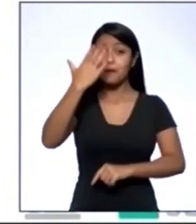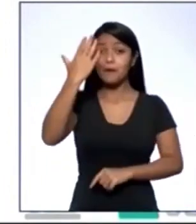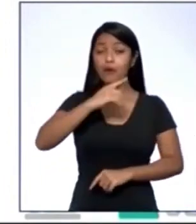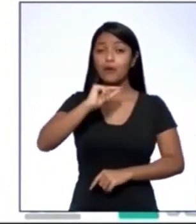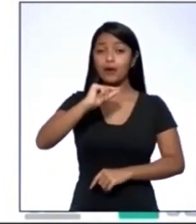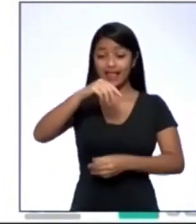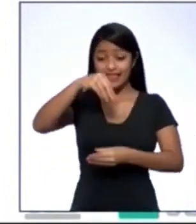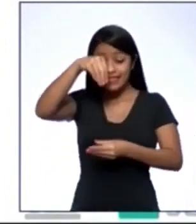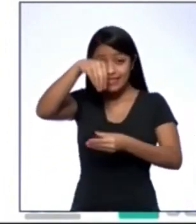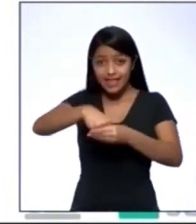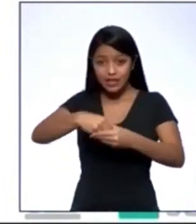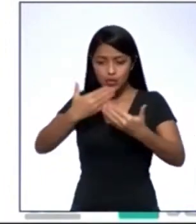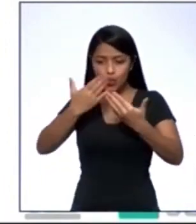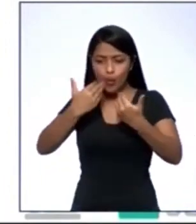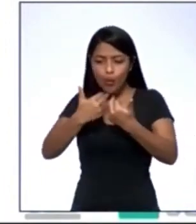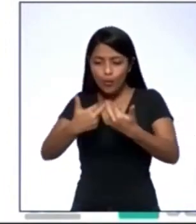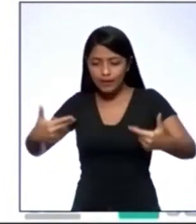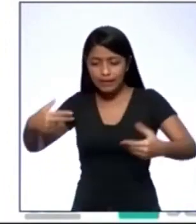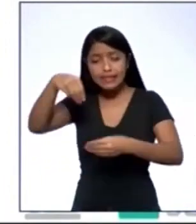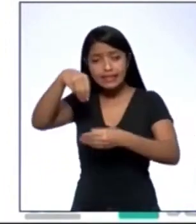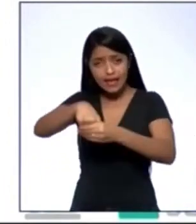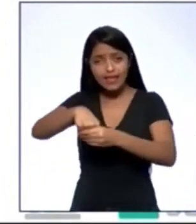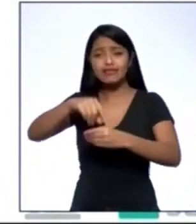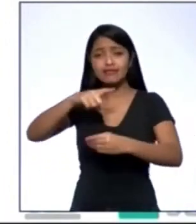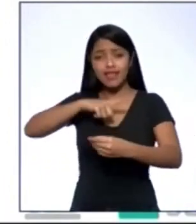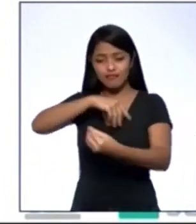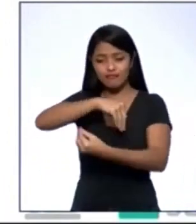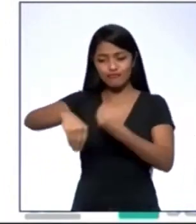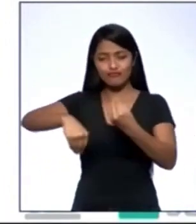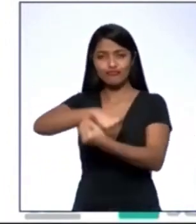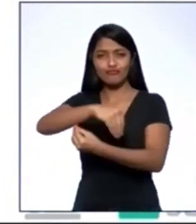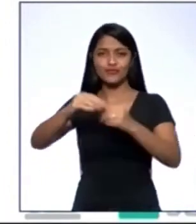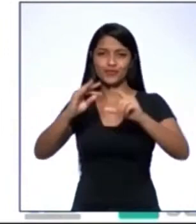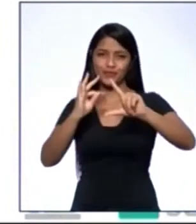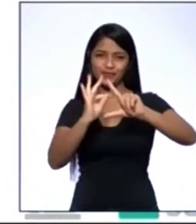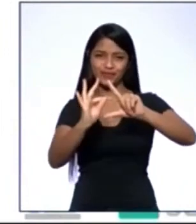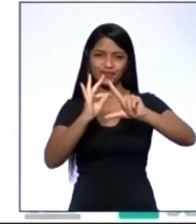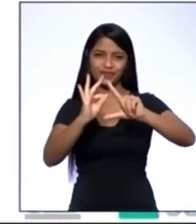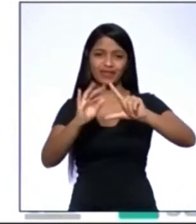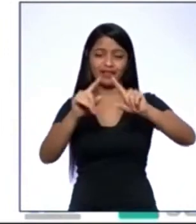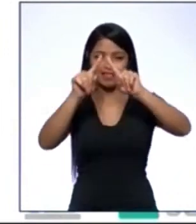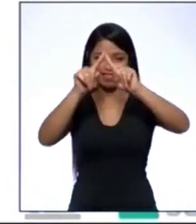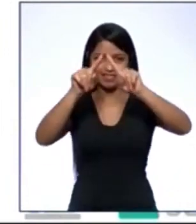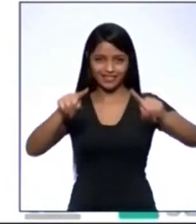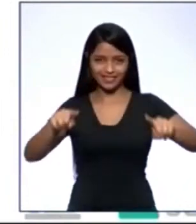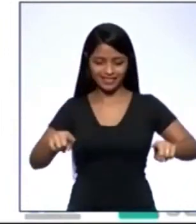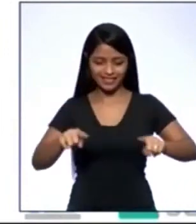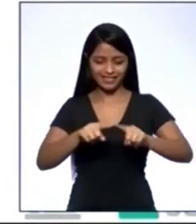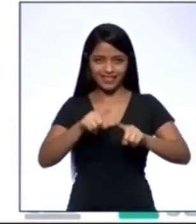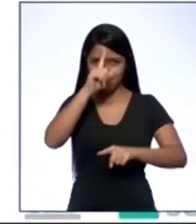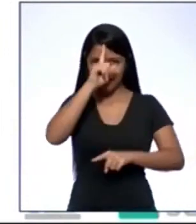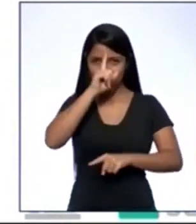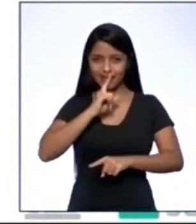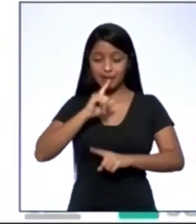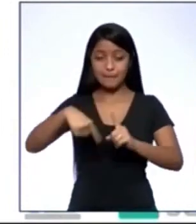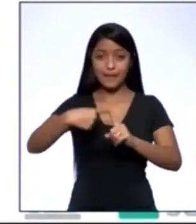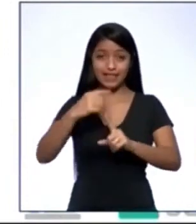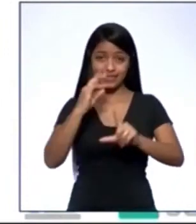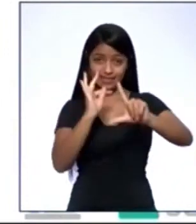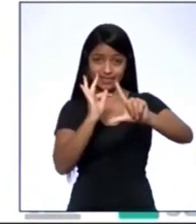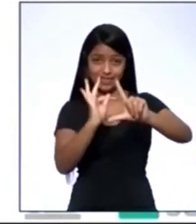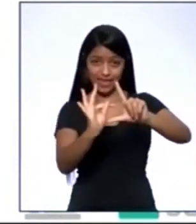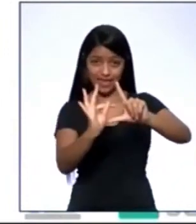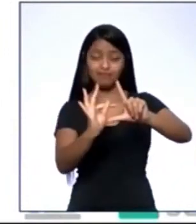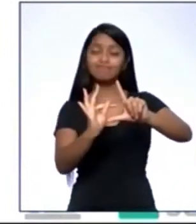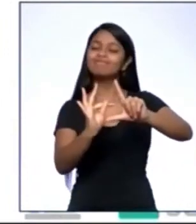sua composição organismos transgênicos. Então, esse triângulo amarelo com o T representa que o alimento